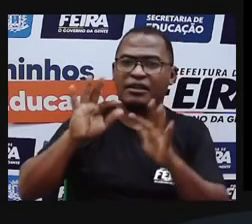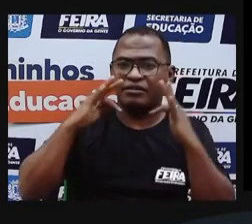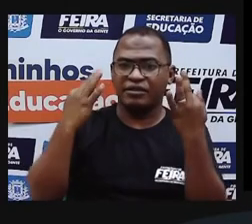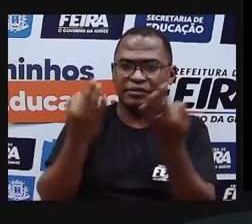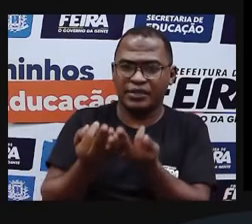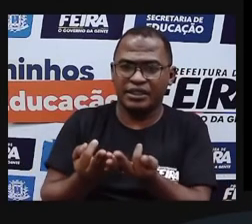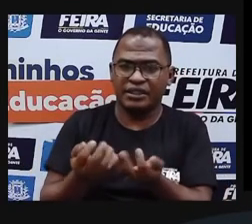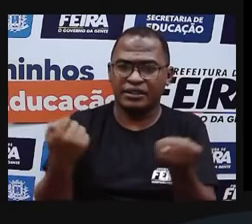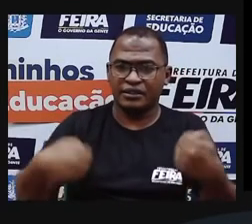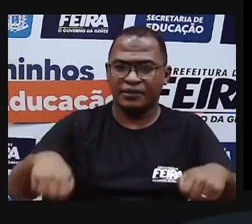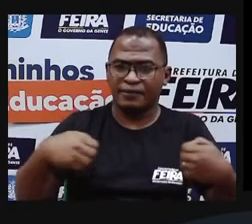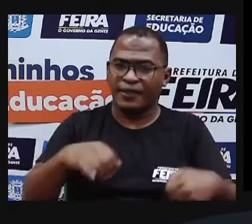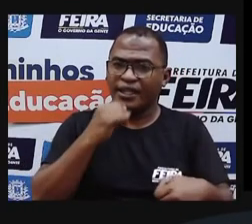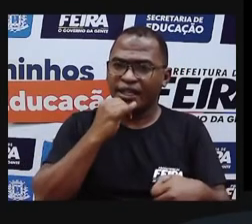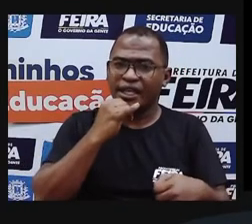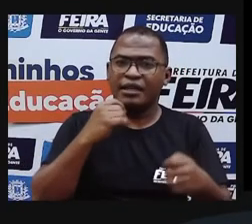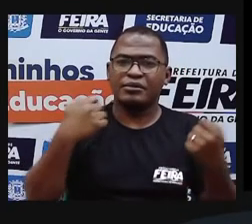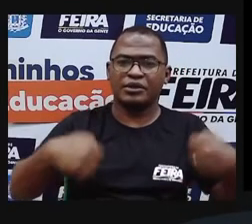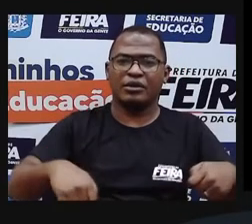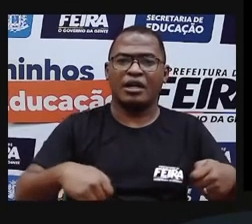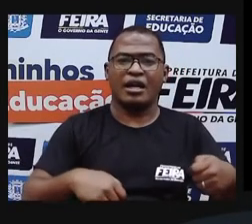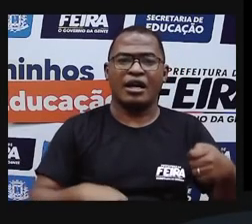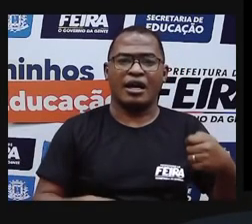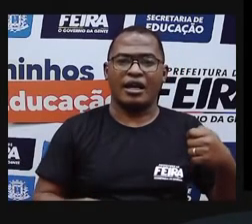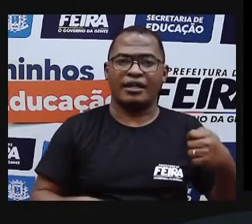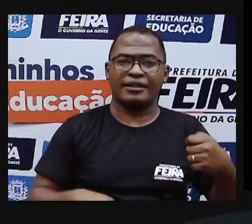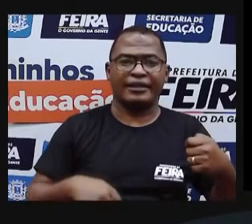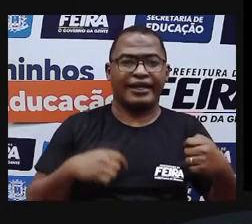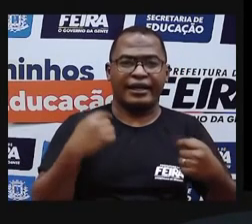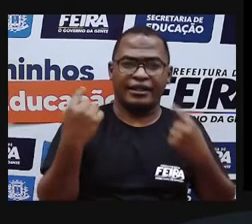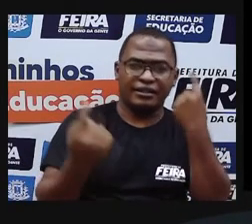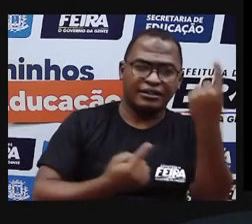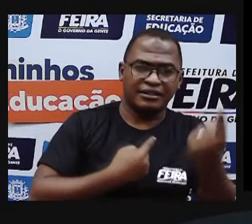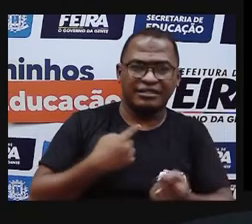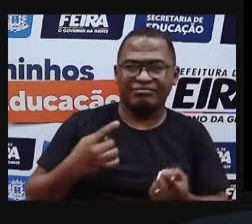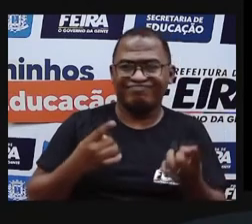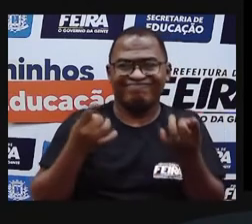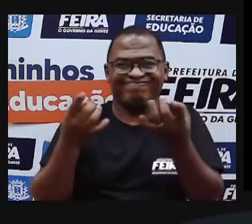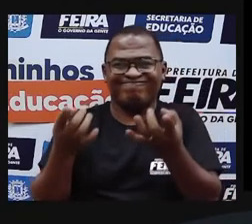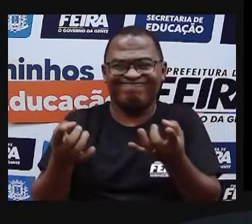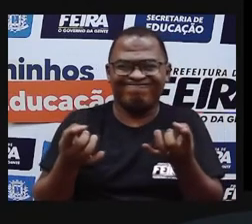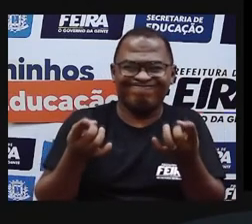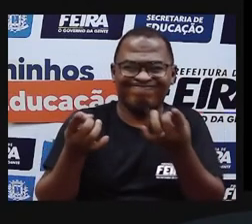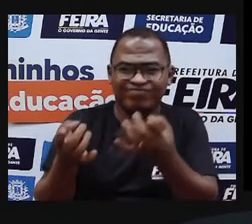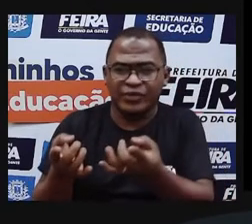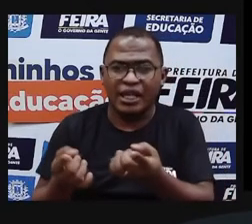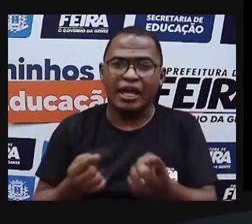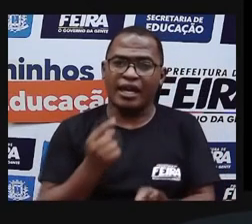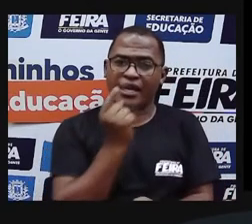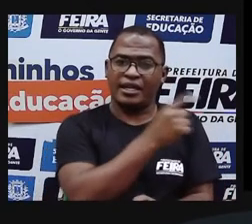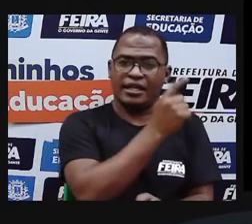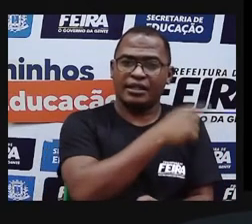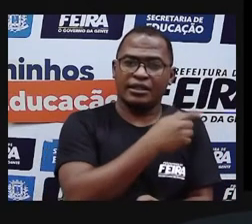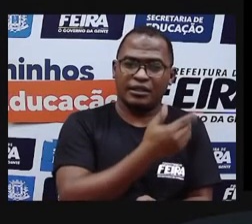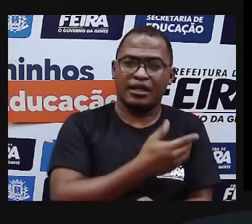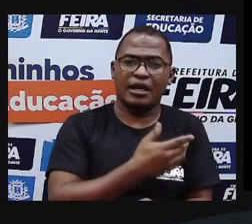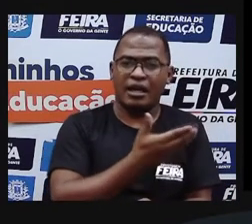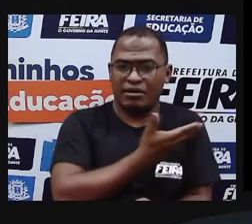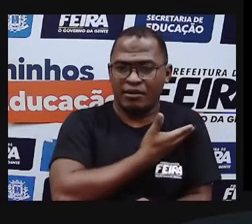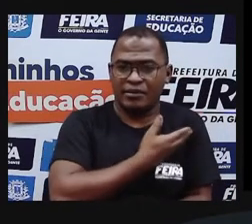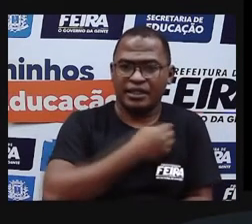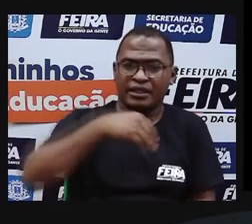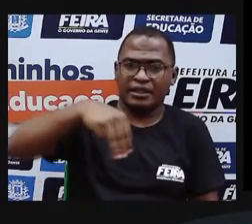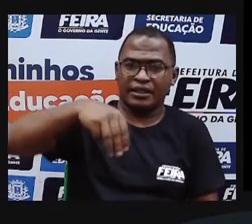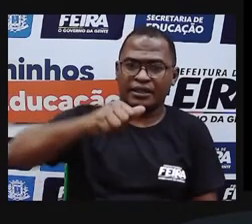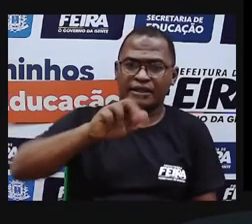encontrou um anjo, encontrou uma pessoa que lhe incentivou, que é a Maria Leite, Então, Maria Leite ajudou ela a começar a estudar. Ela foi